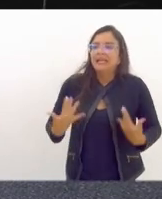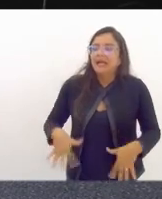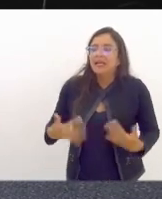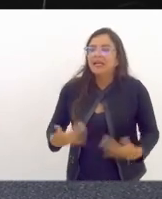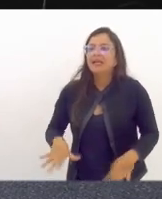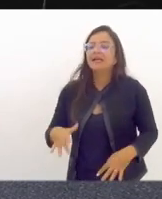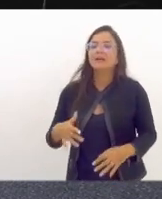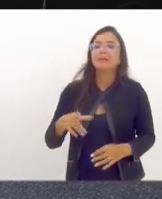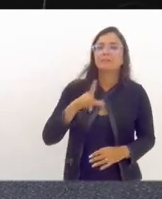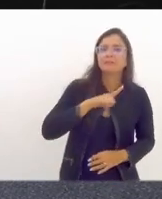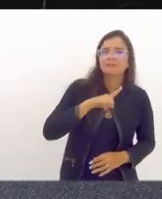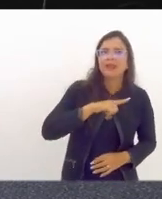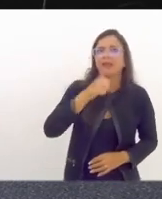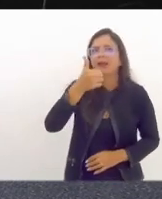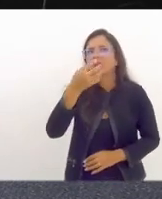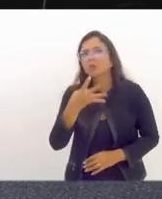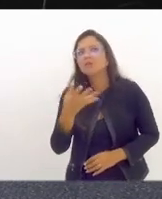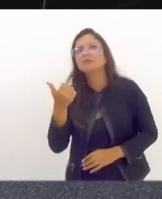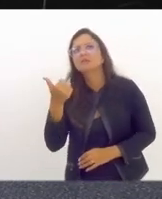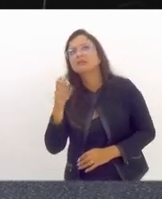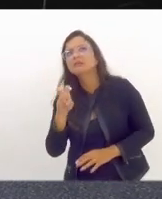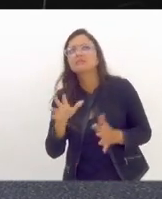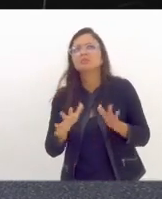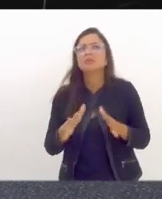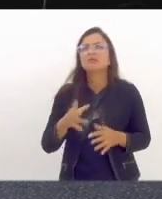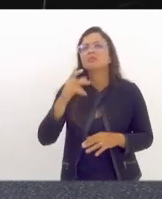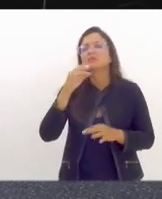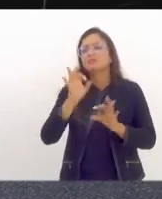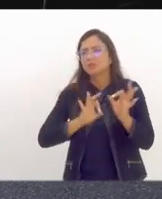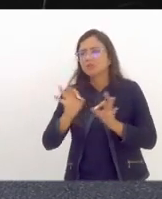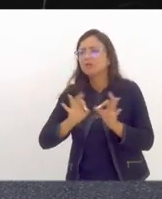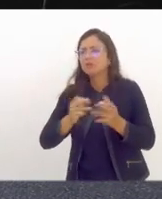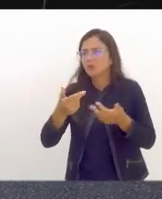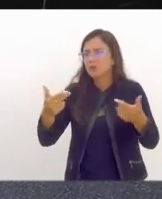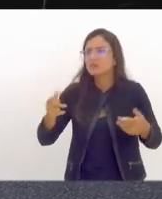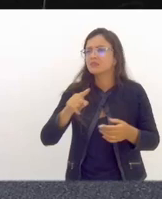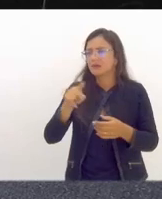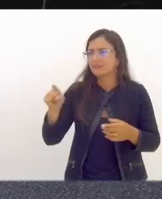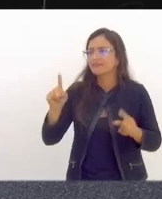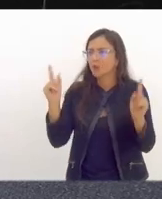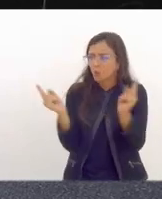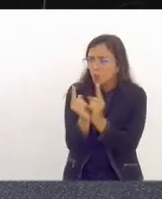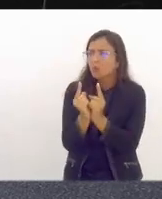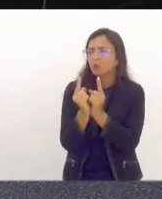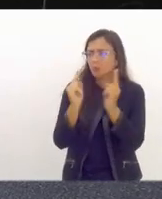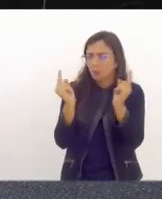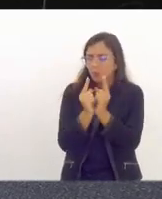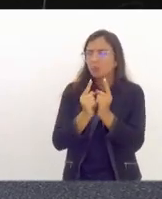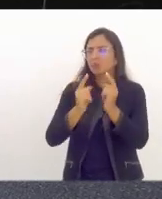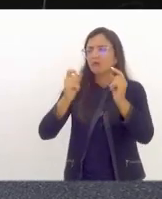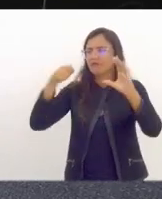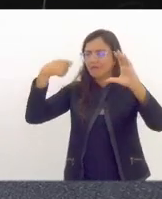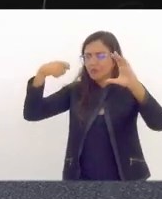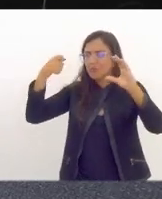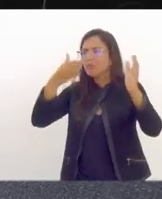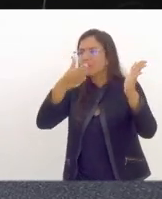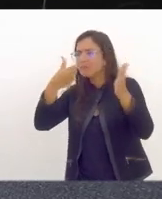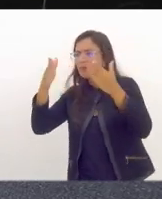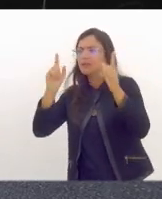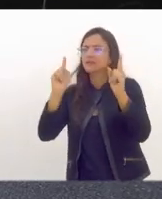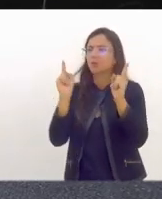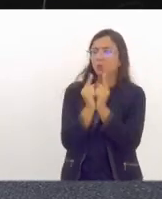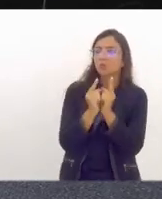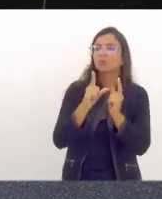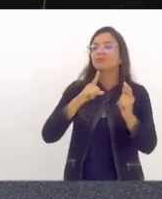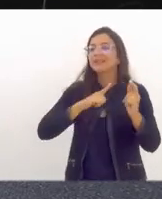a 15 componente desse projeto tá não curta-metragem e teríamos que ter uma uma um fundo